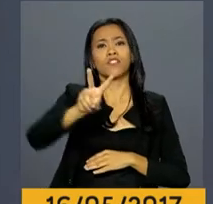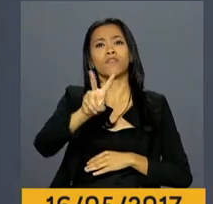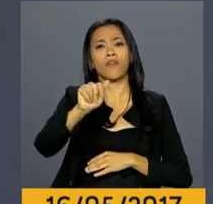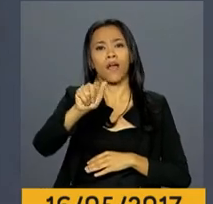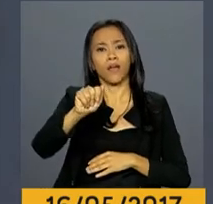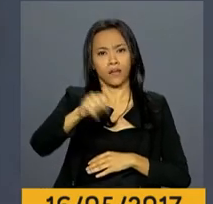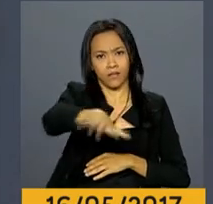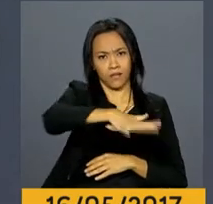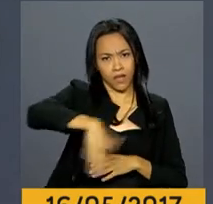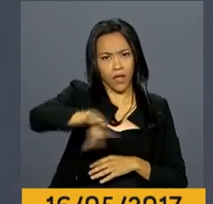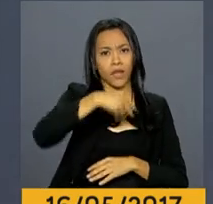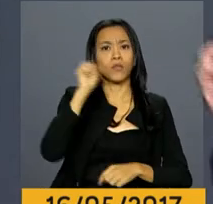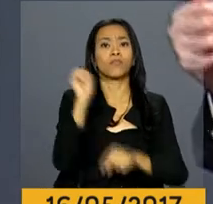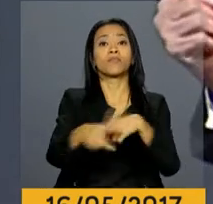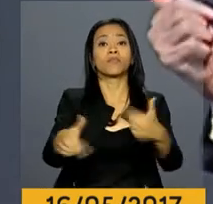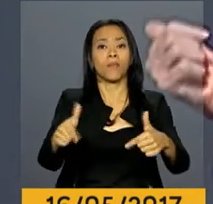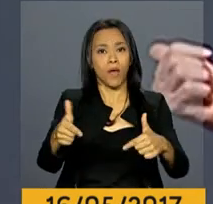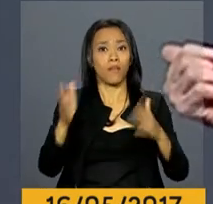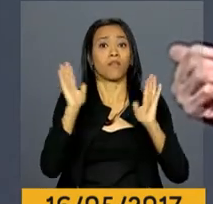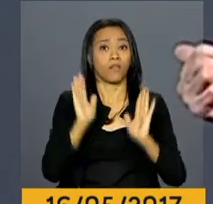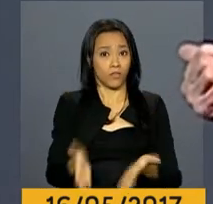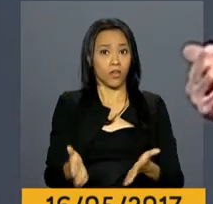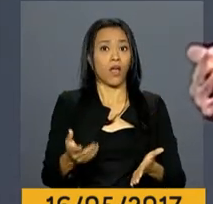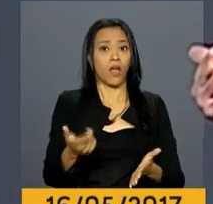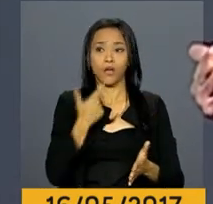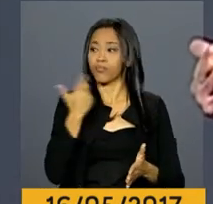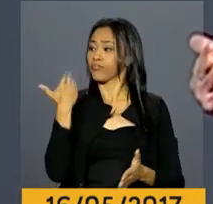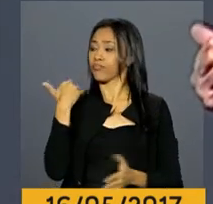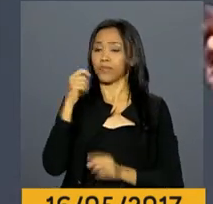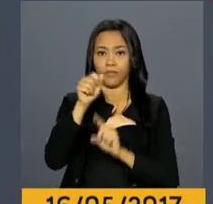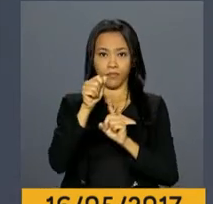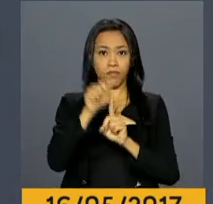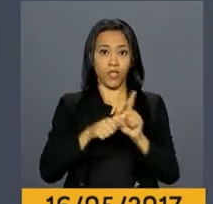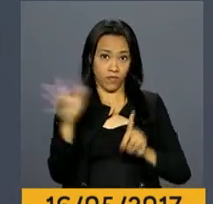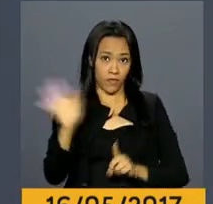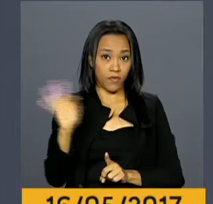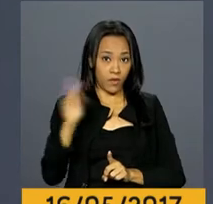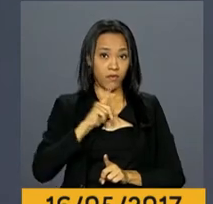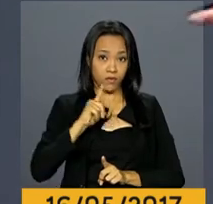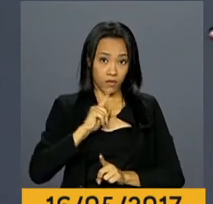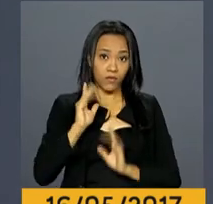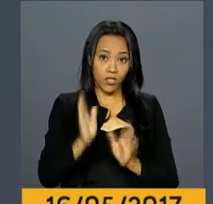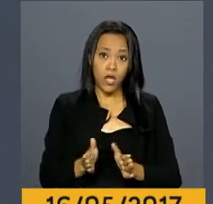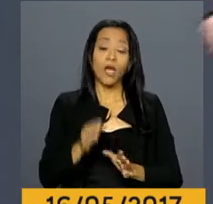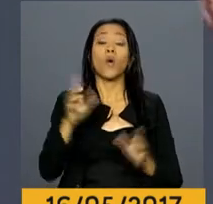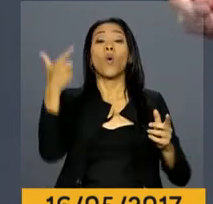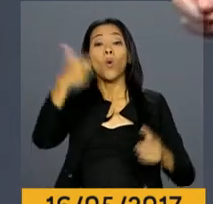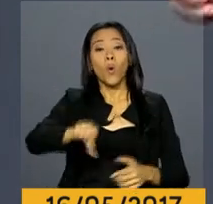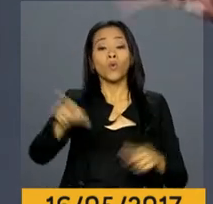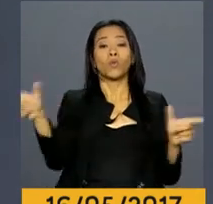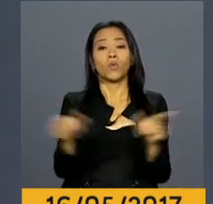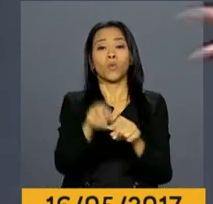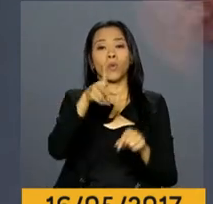na área do emprego, como já houve agora em fevereiro, como o próprio PIB de